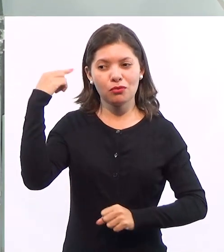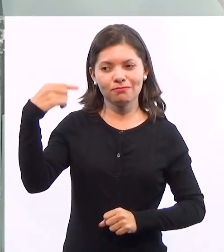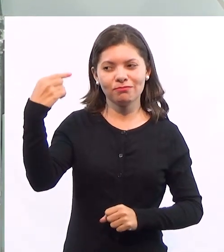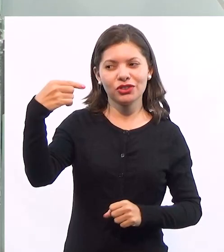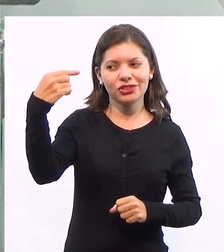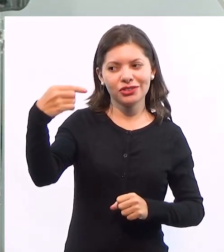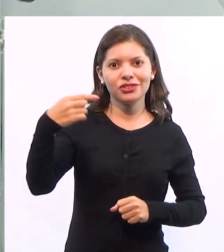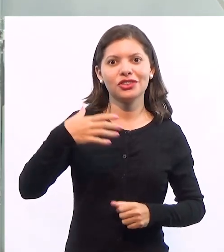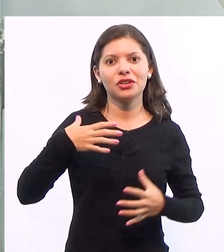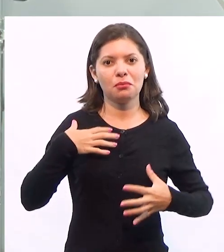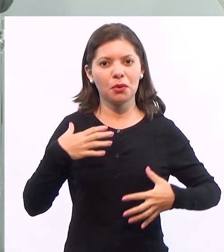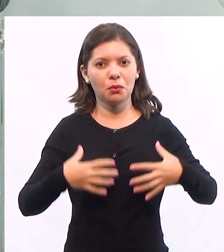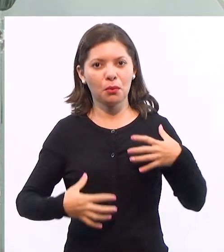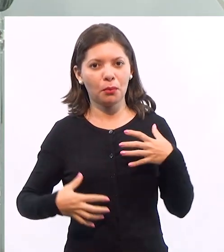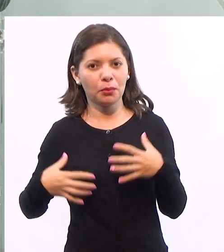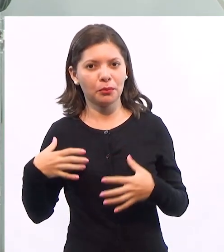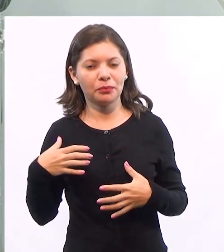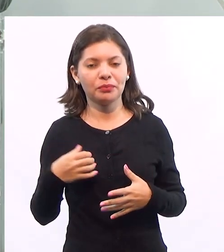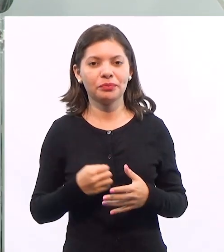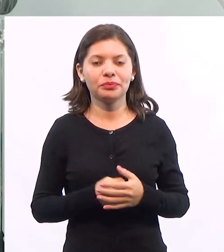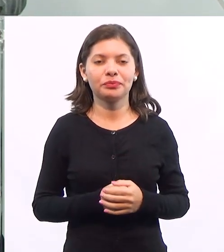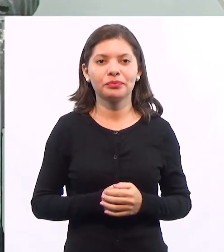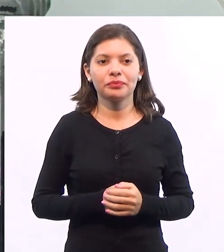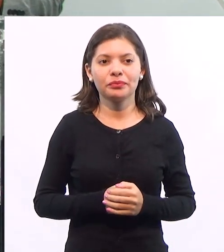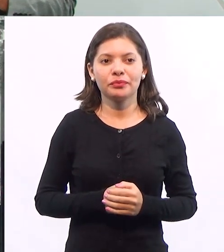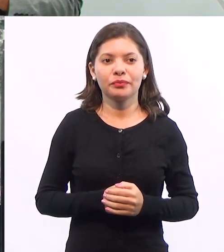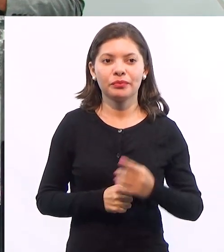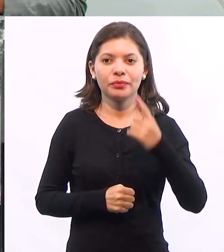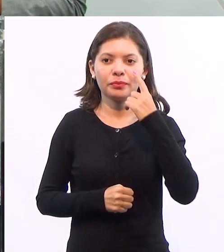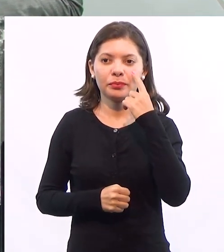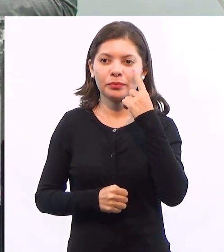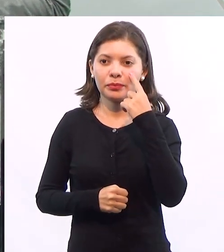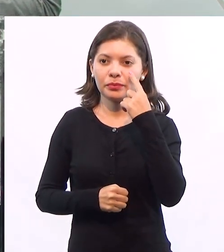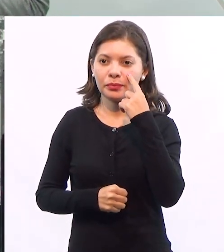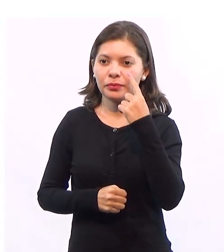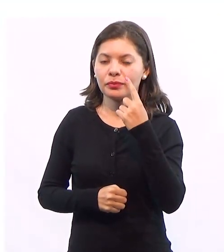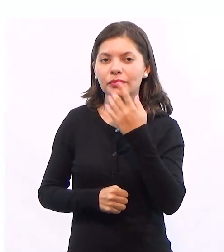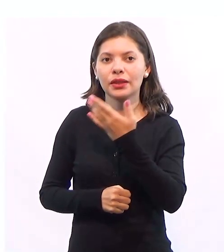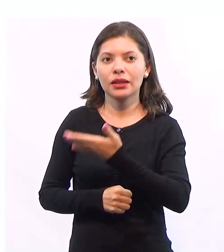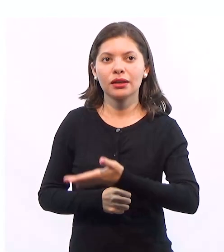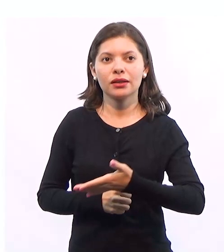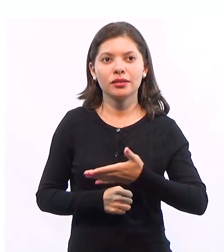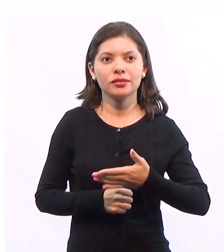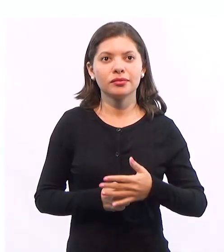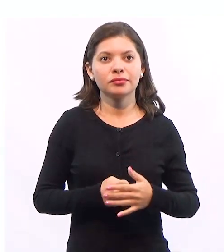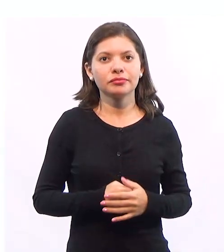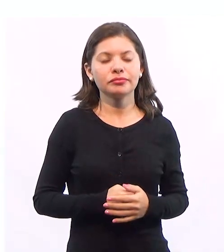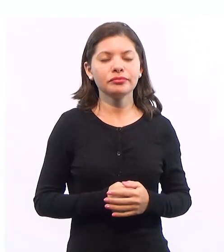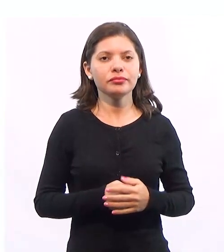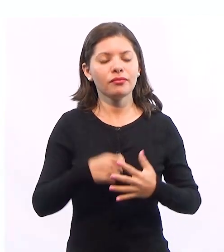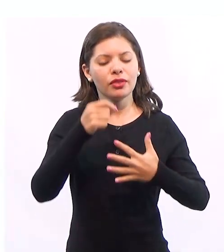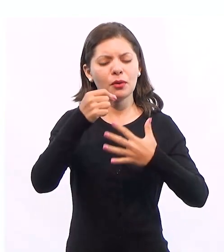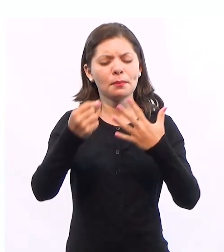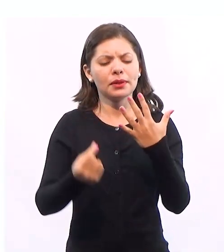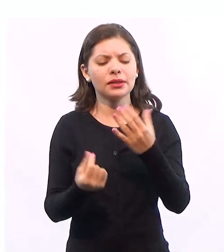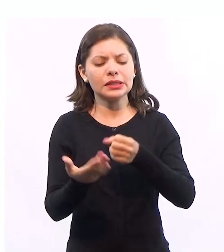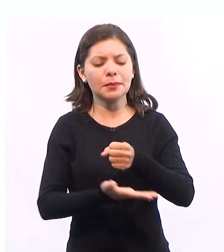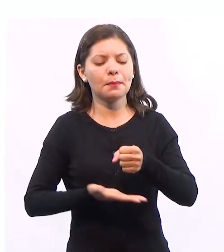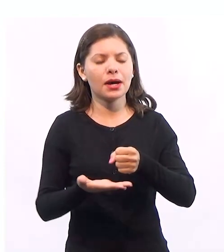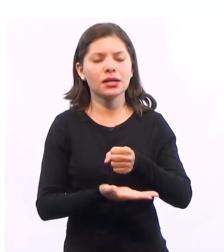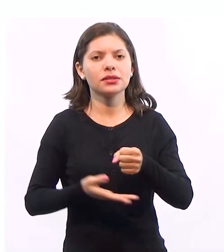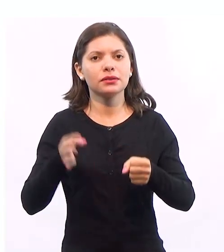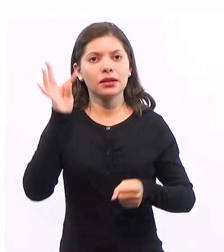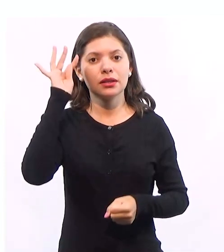dia a dia, no funcionamento do meu corpo como um todo, ok? Olha aqui, ó. Os componentes básicos